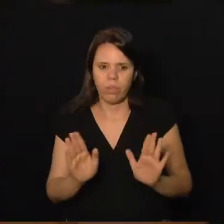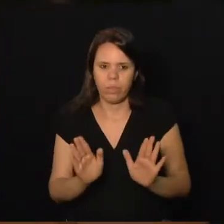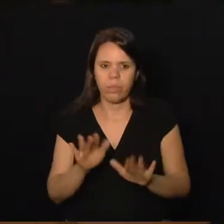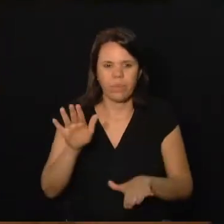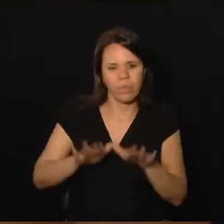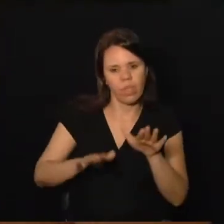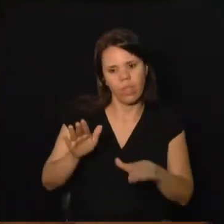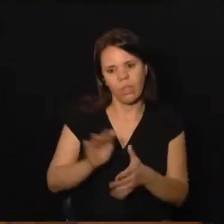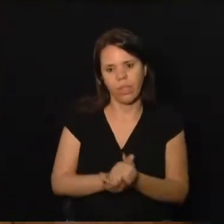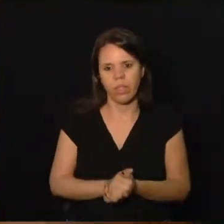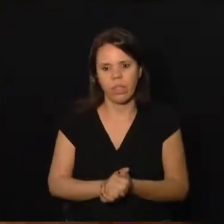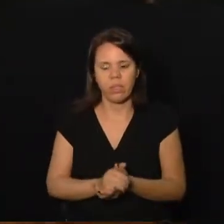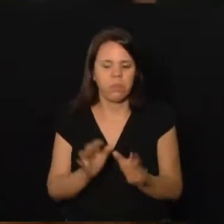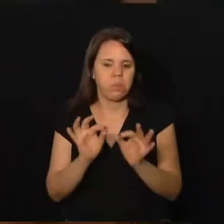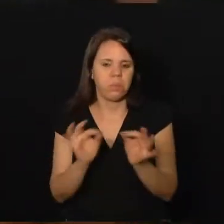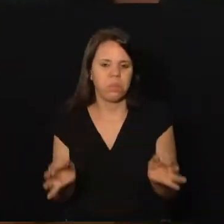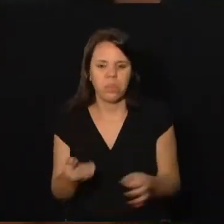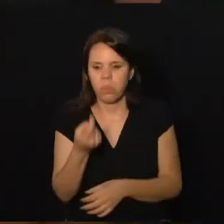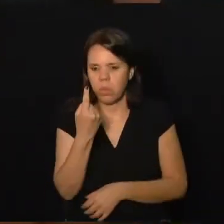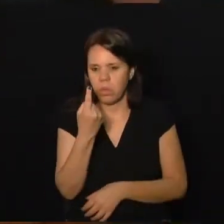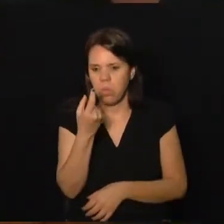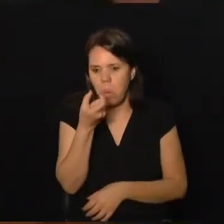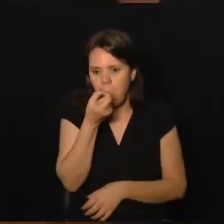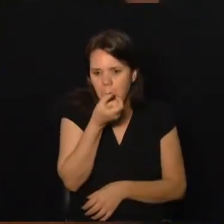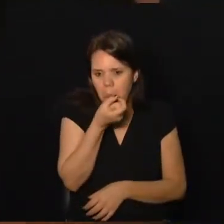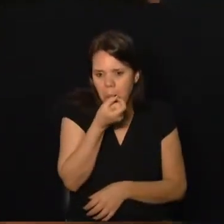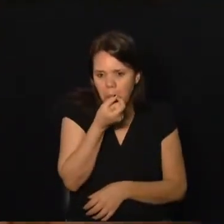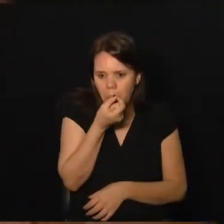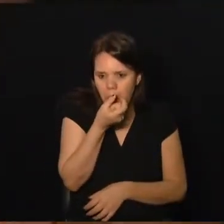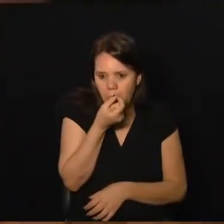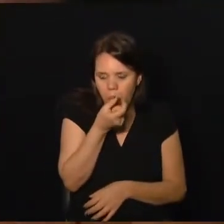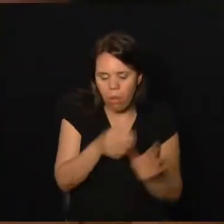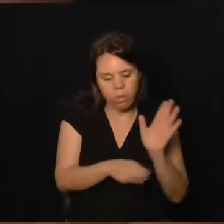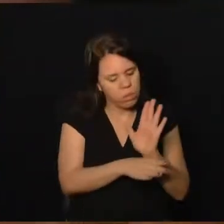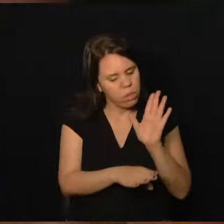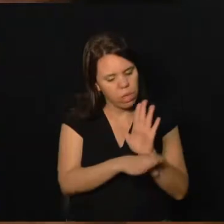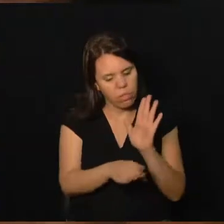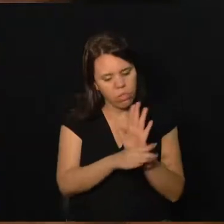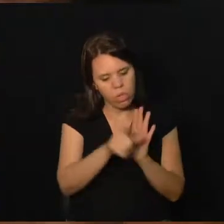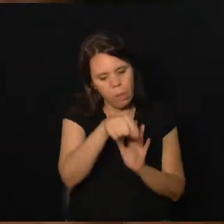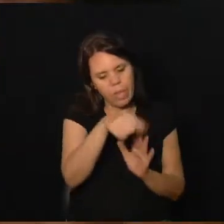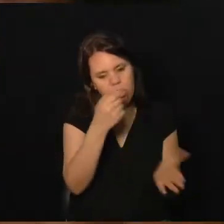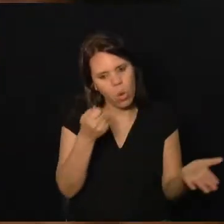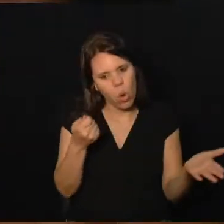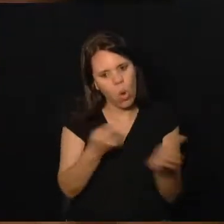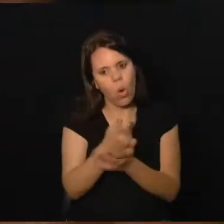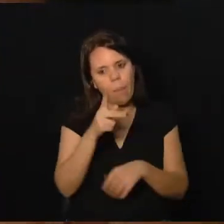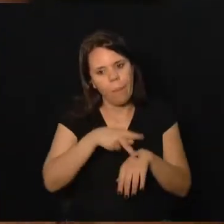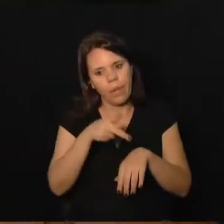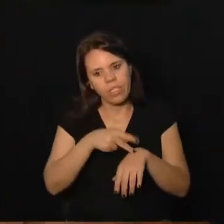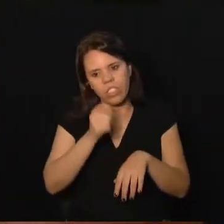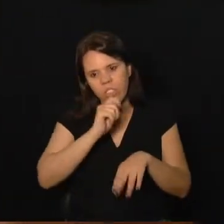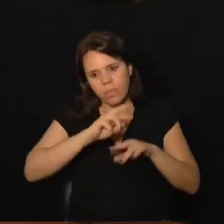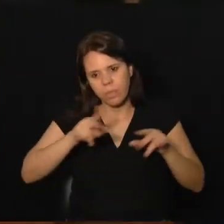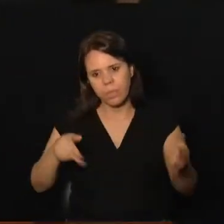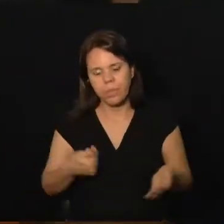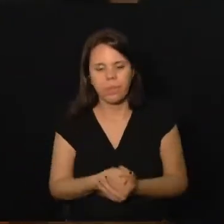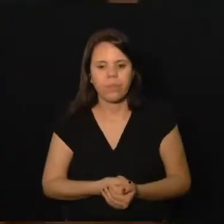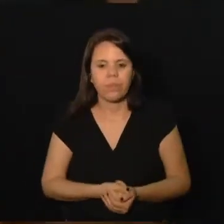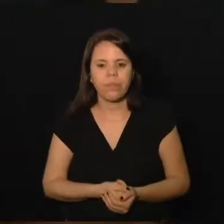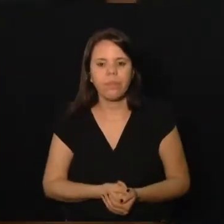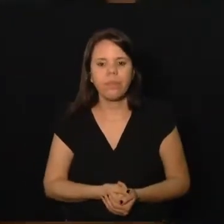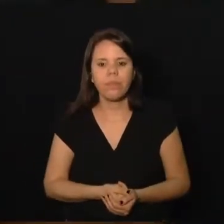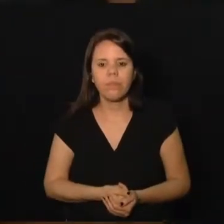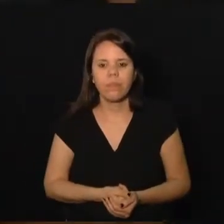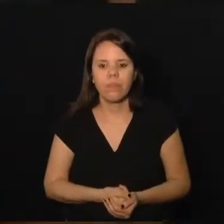vezes uma simples moeda, você está financiando aquela pessoa a utilizar de mais drogas. Não é